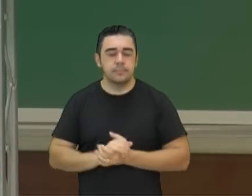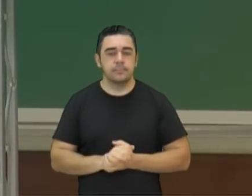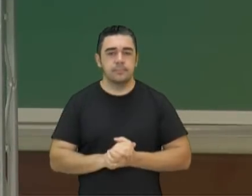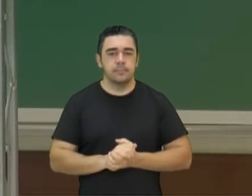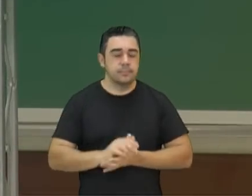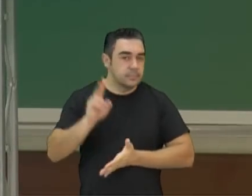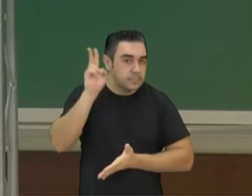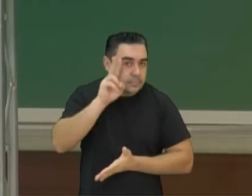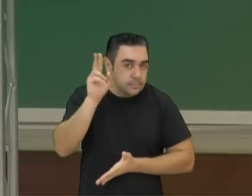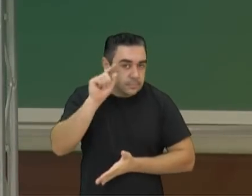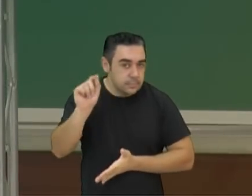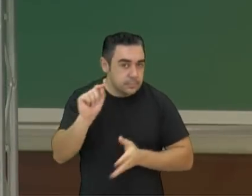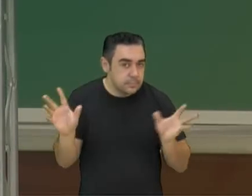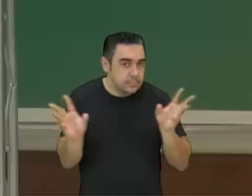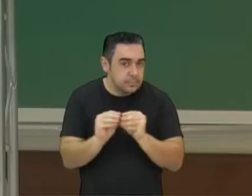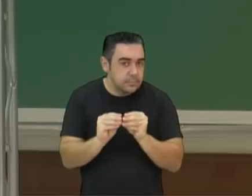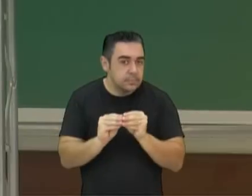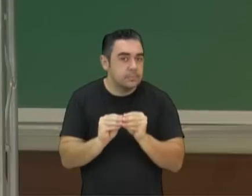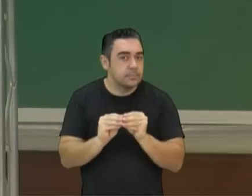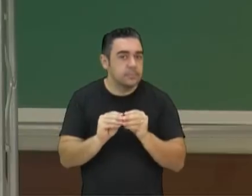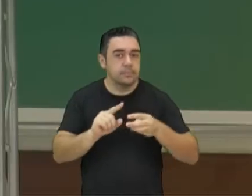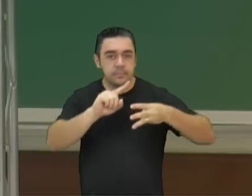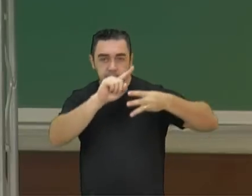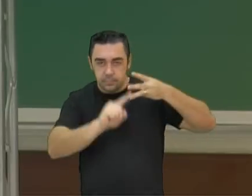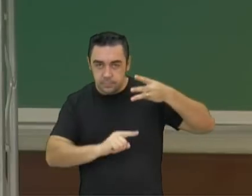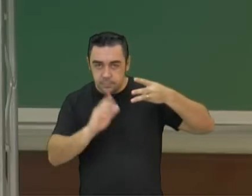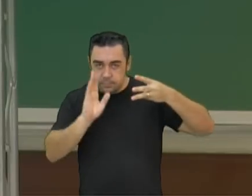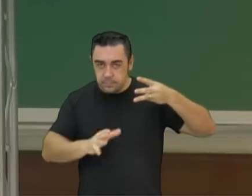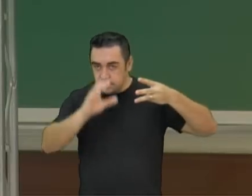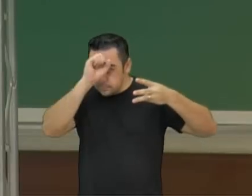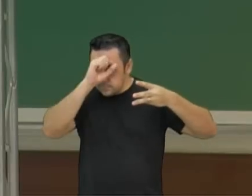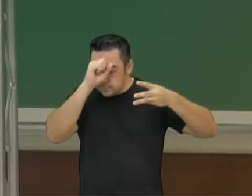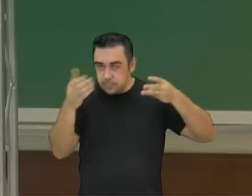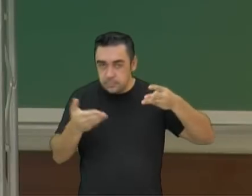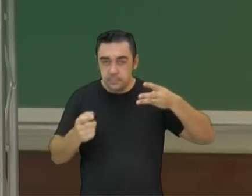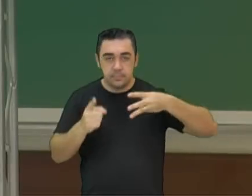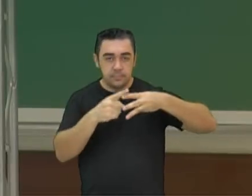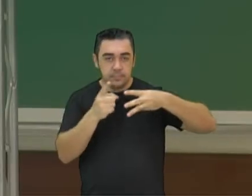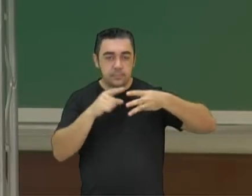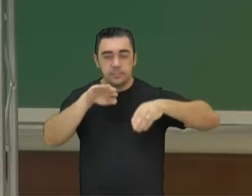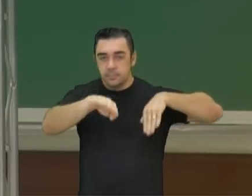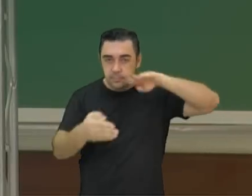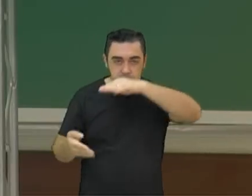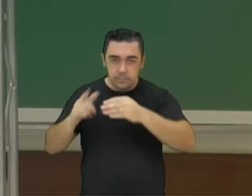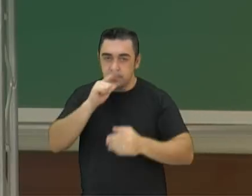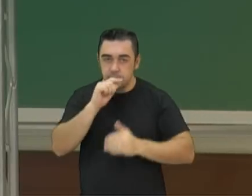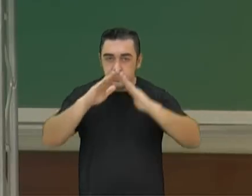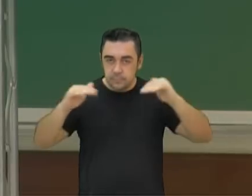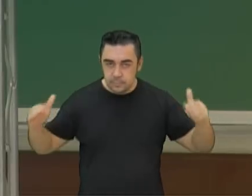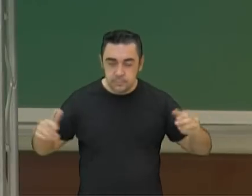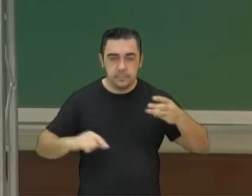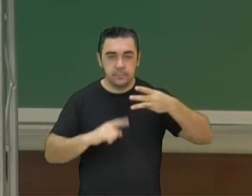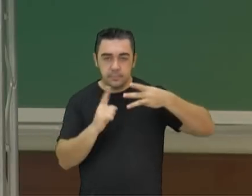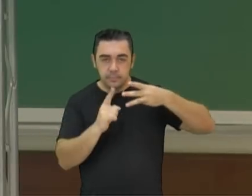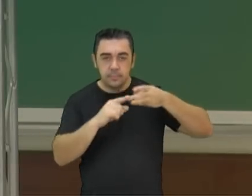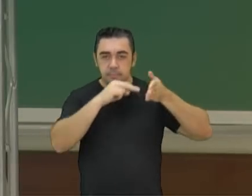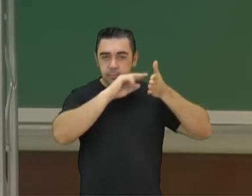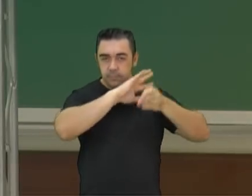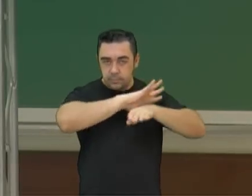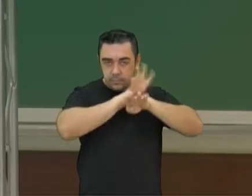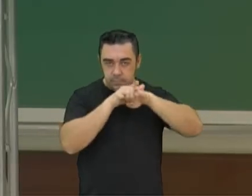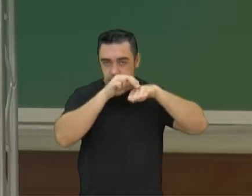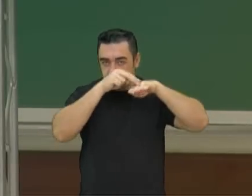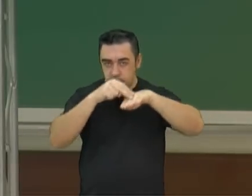Relembrando então, as três atividades que nós vimos: natação de águas abertas, o surf, o fly